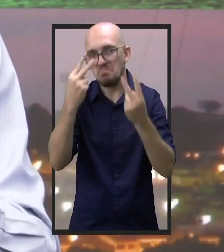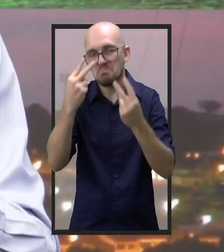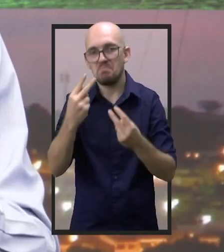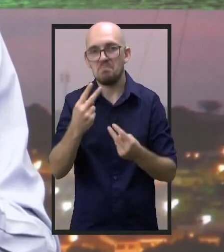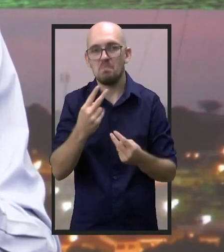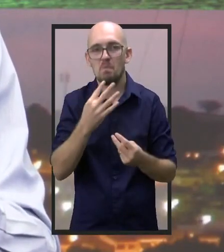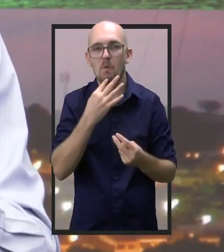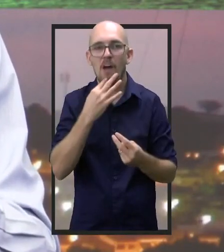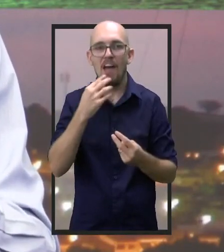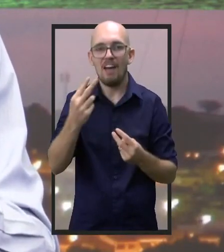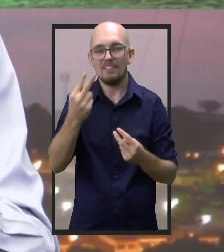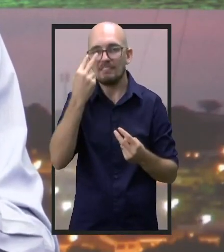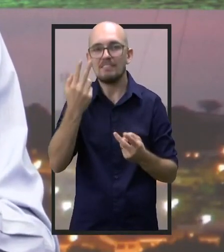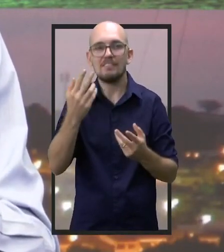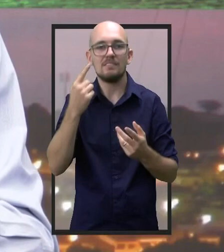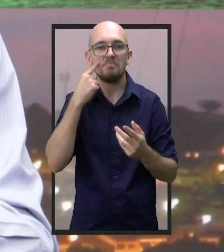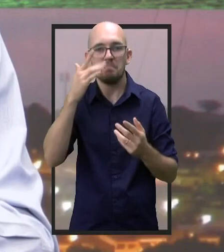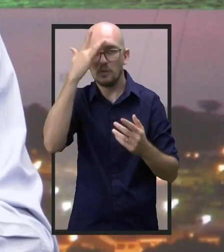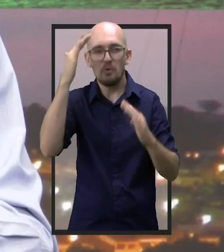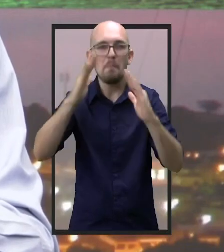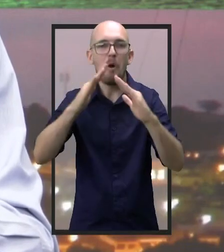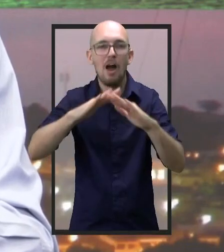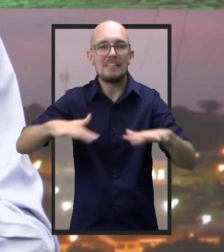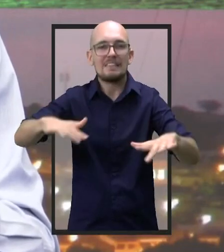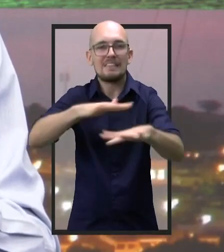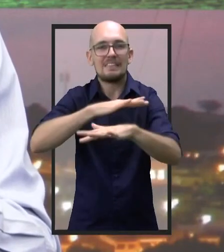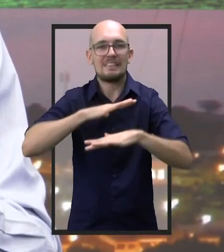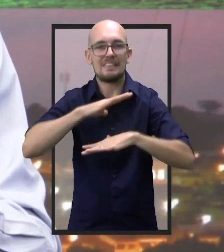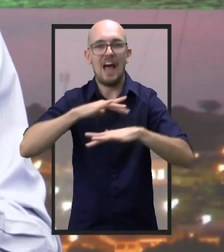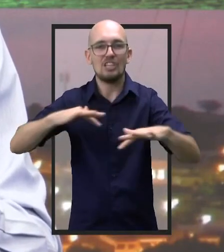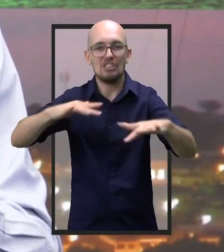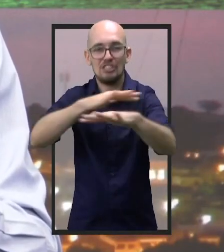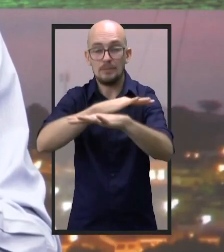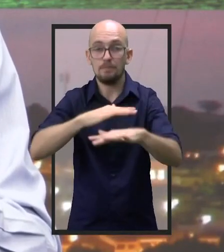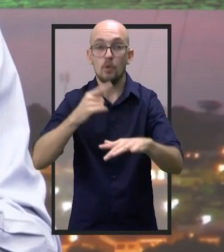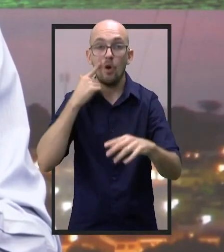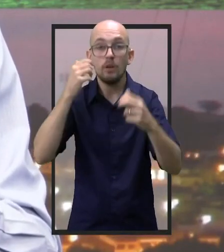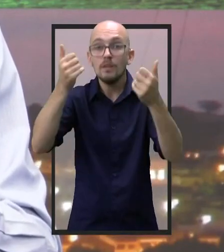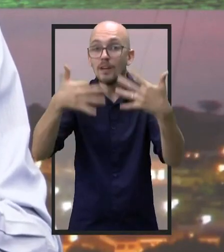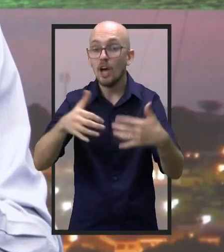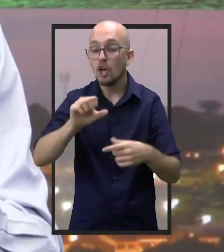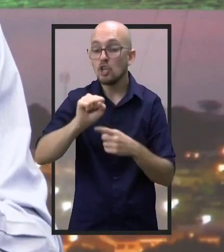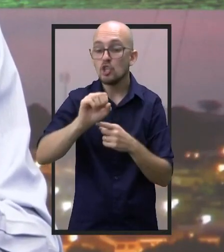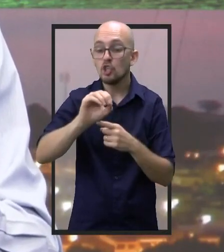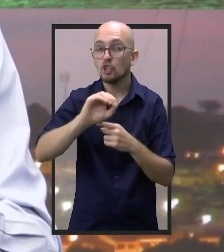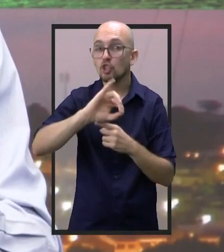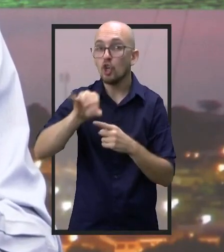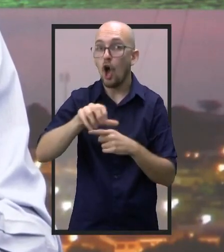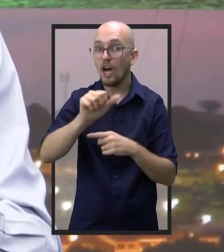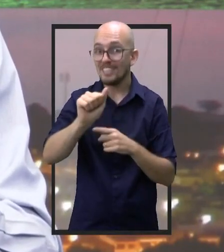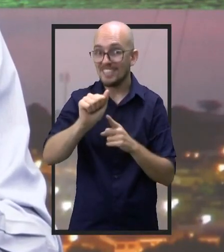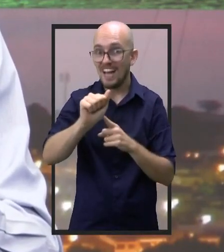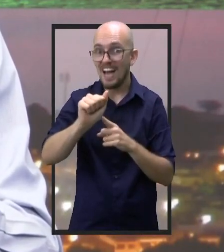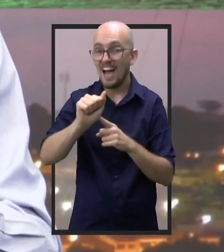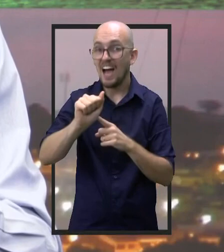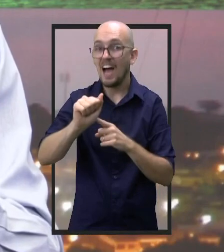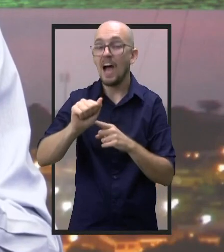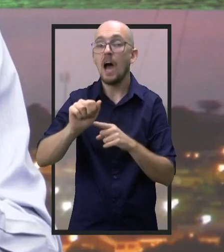das cidades, da área urbana, a cana, a soja ocupa 4 vezes a área de